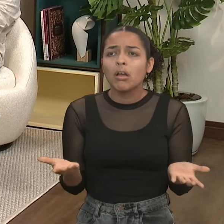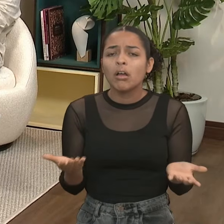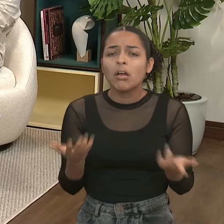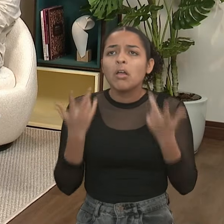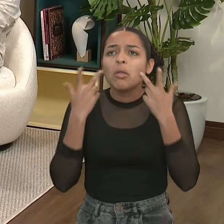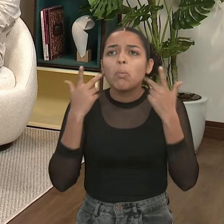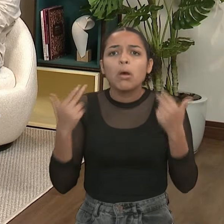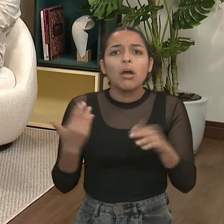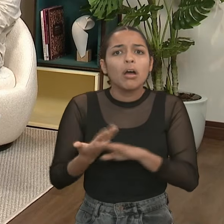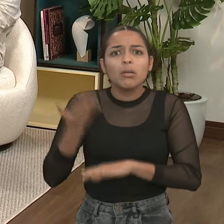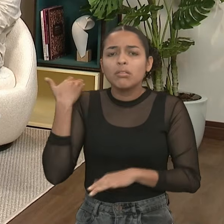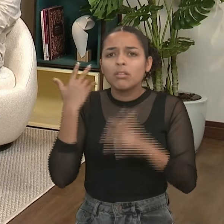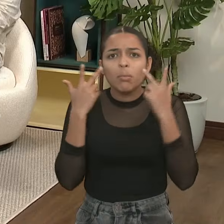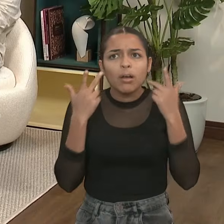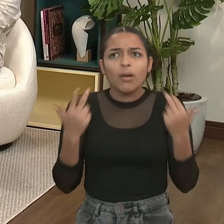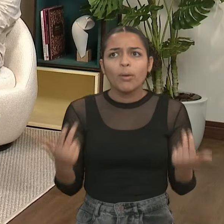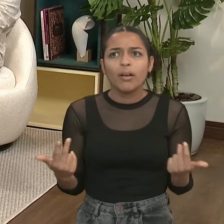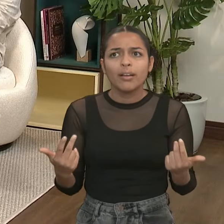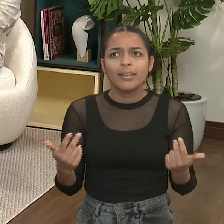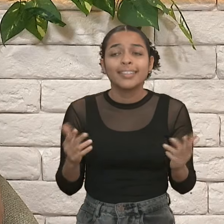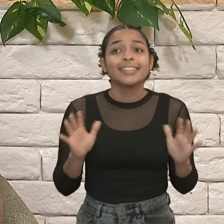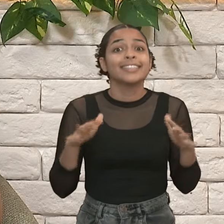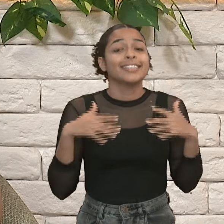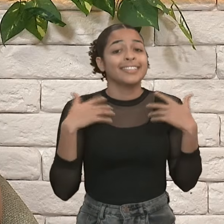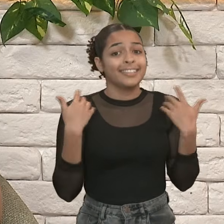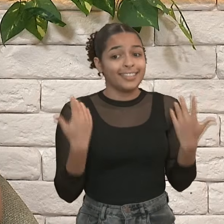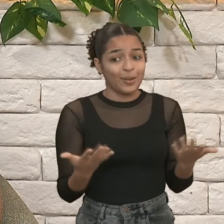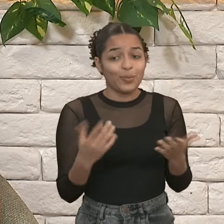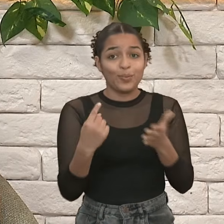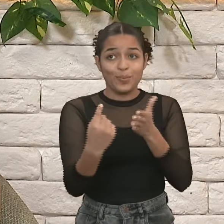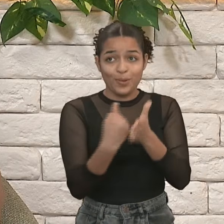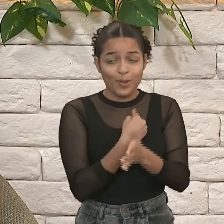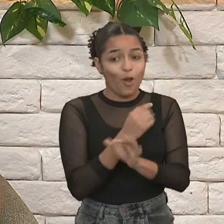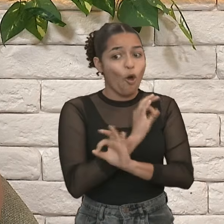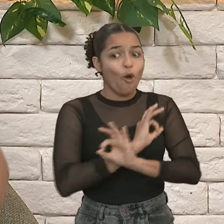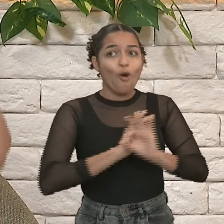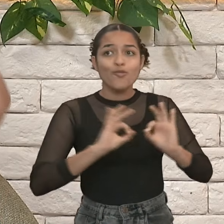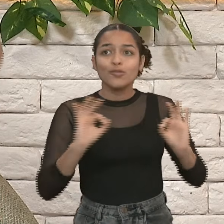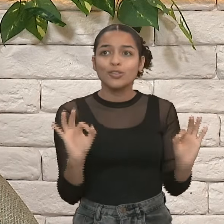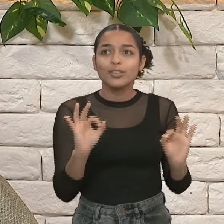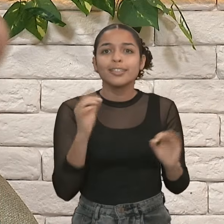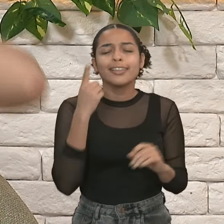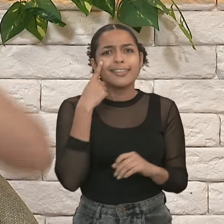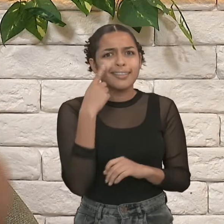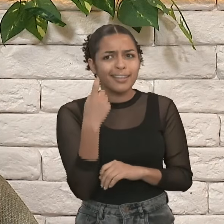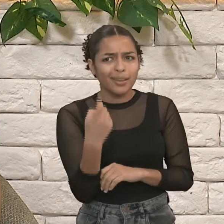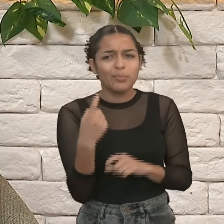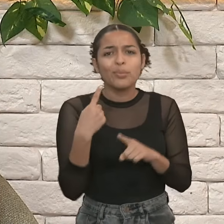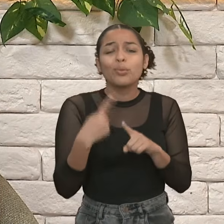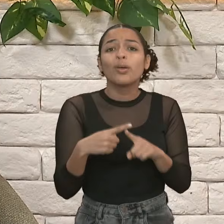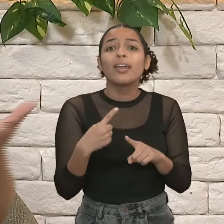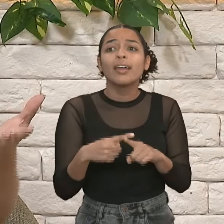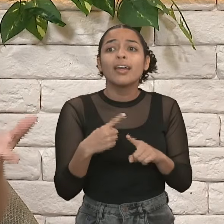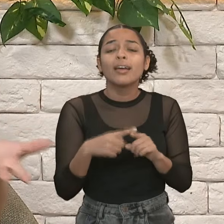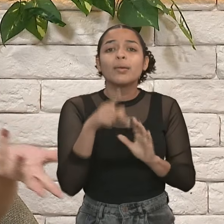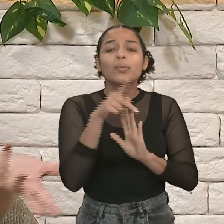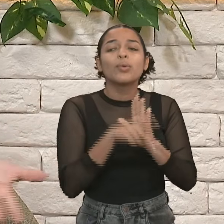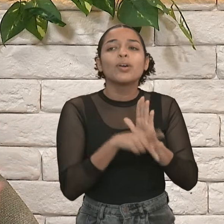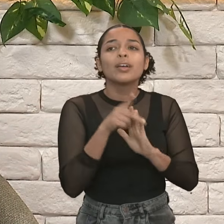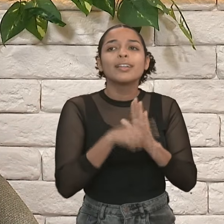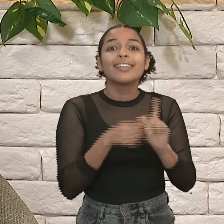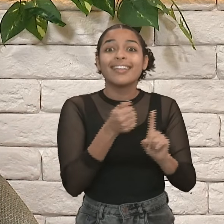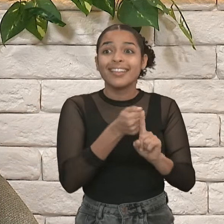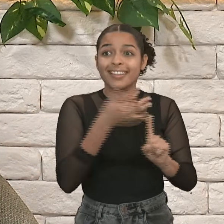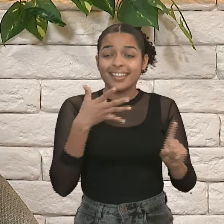Quando a gente fala, acho que essa pergunta é muito, muito interessante, assim, e é sempre por aí que a gente começa no nosso projeto de extensão que a gente tem aqui dentro